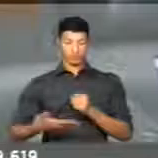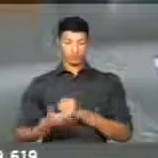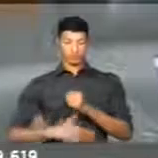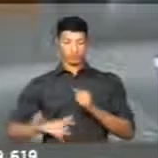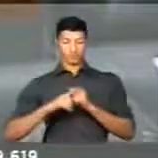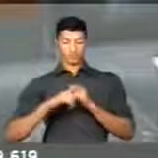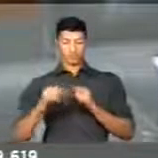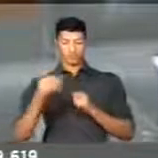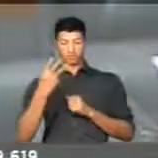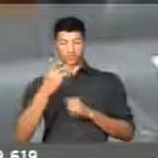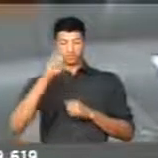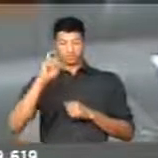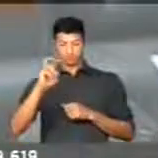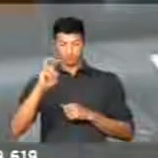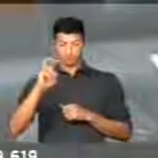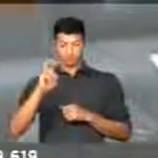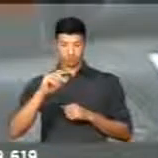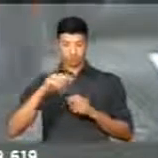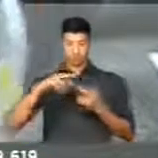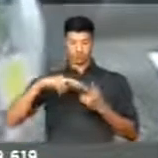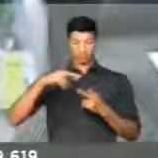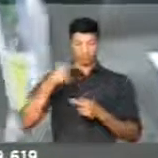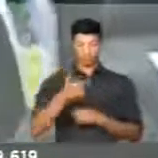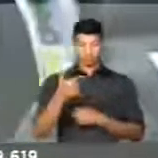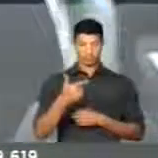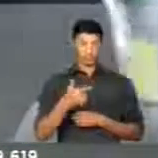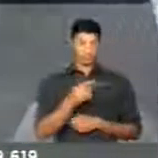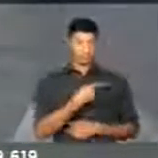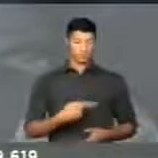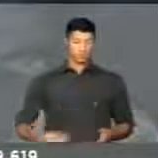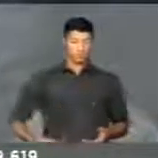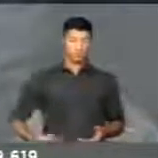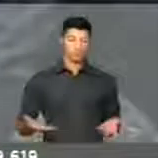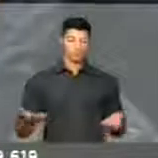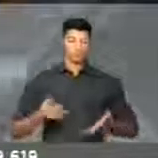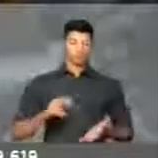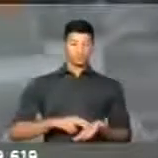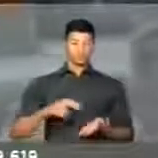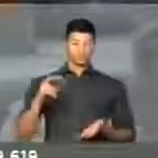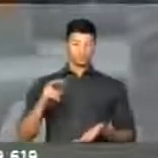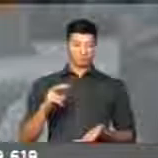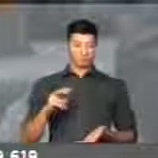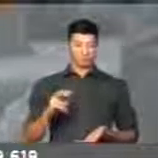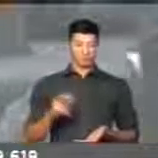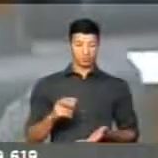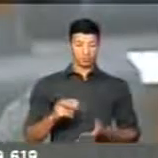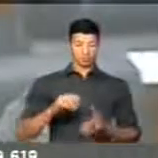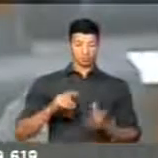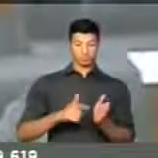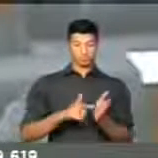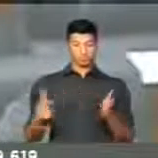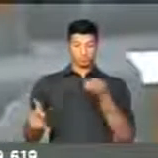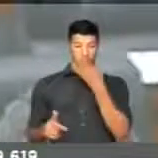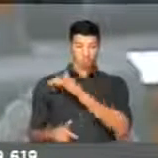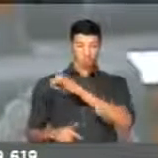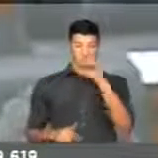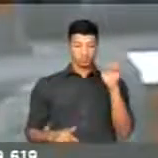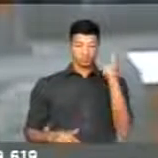no artigo 35, parágrafo 2º. Senhor presidente, hoje pela manhã, no jornal Bom Dia